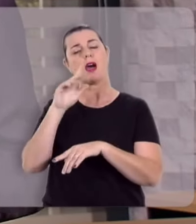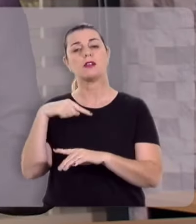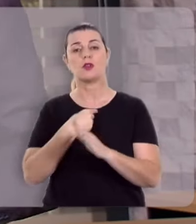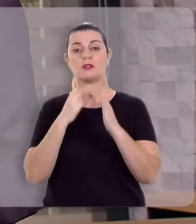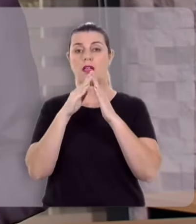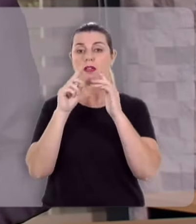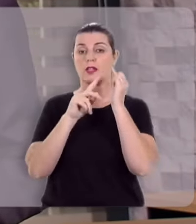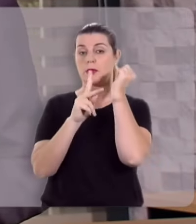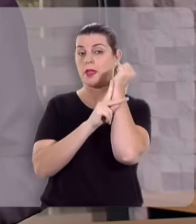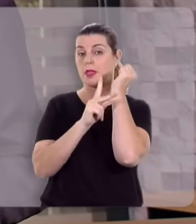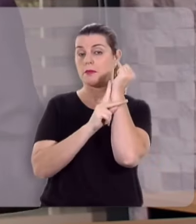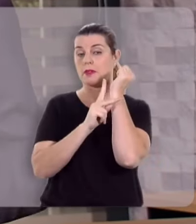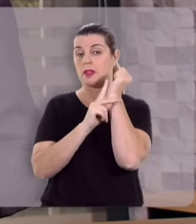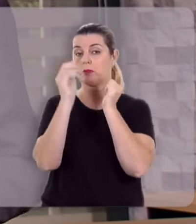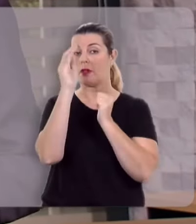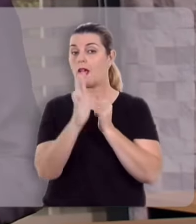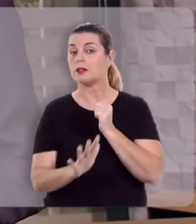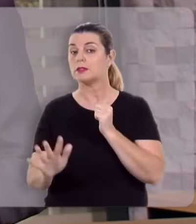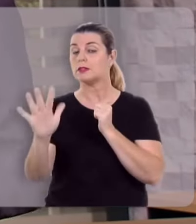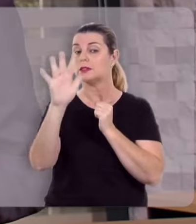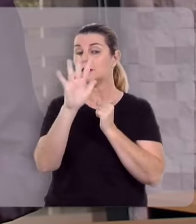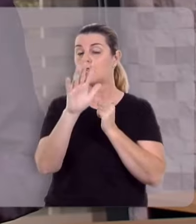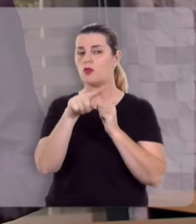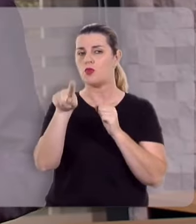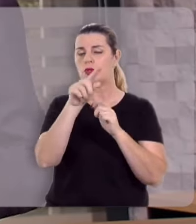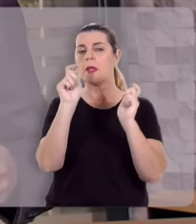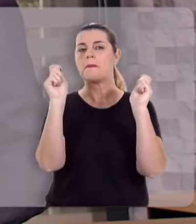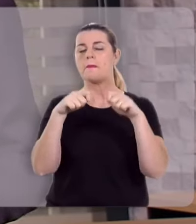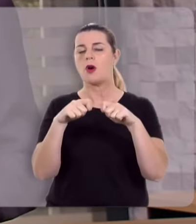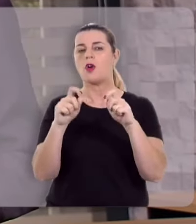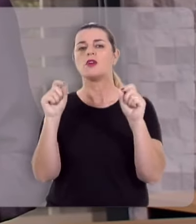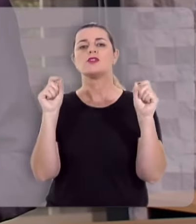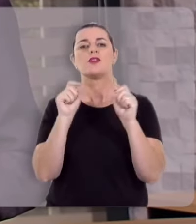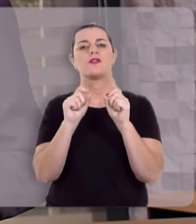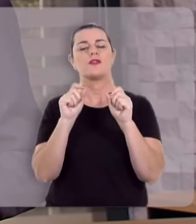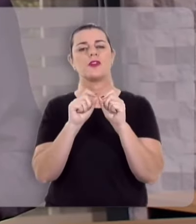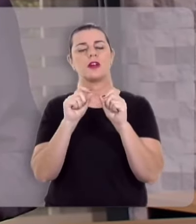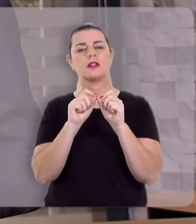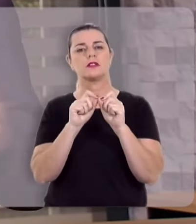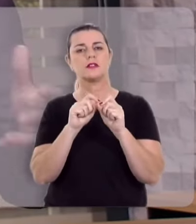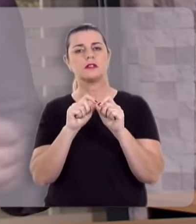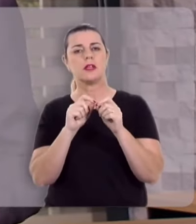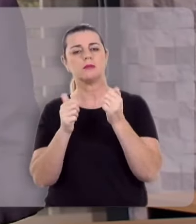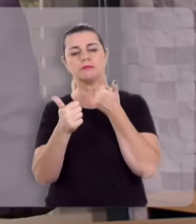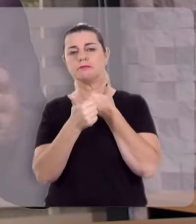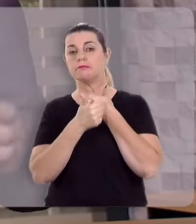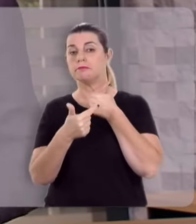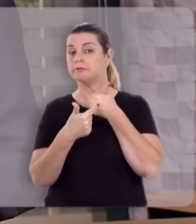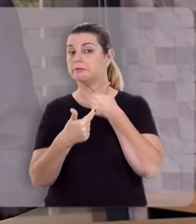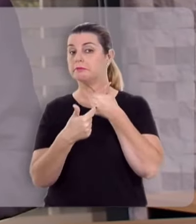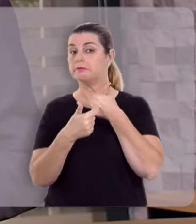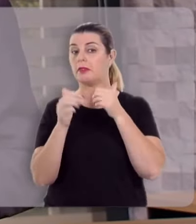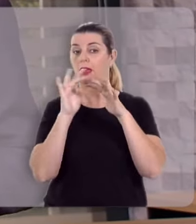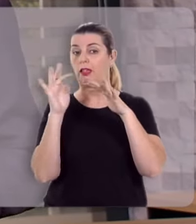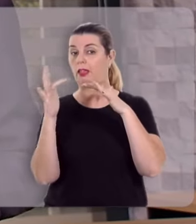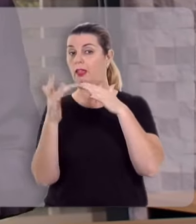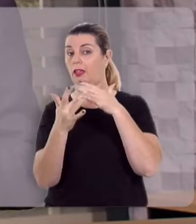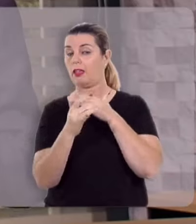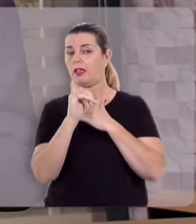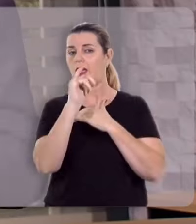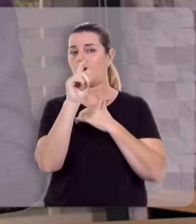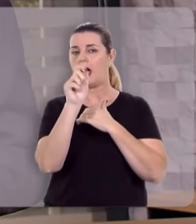mais da nossa igreja, da Igreja Presbiteriana do Brasil. Você pode fazer isso nos seguindo nas mídias sociais, no